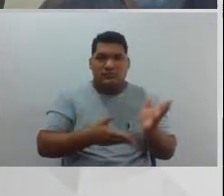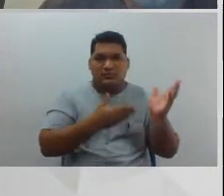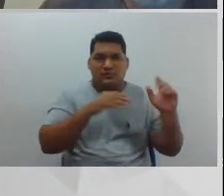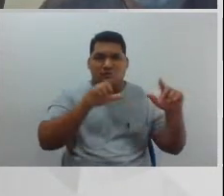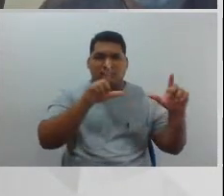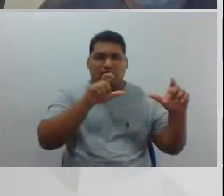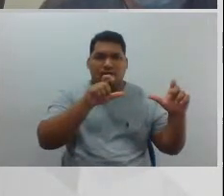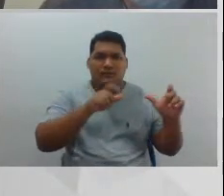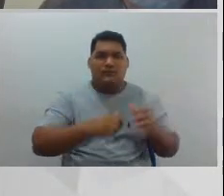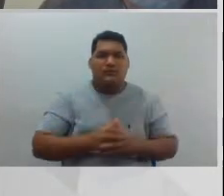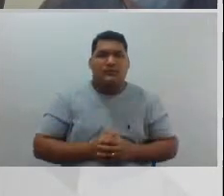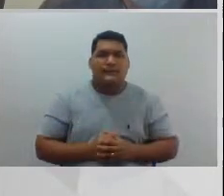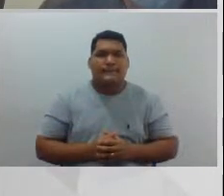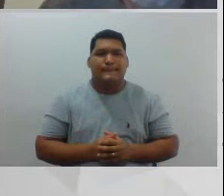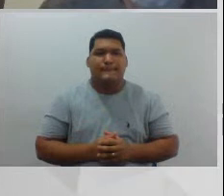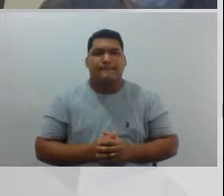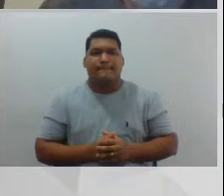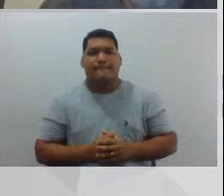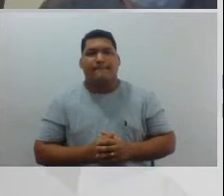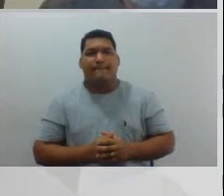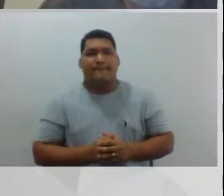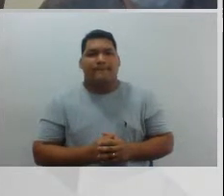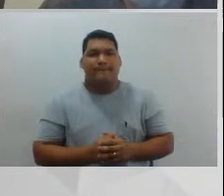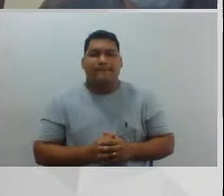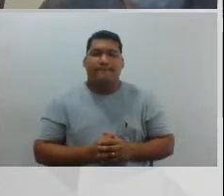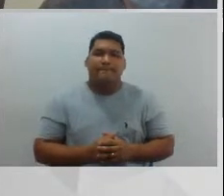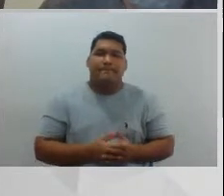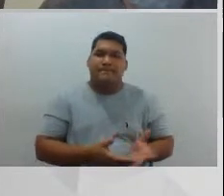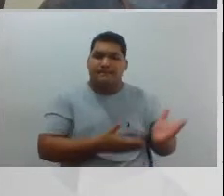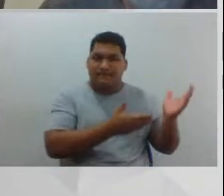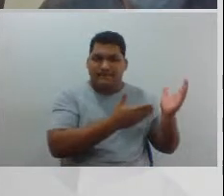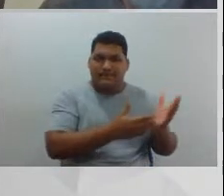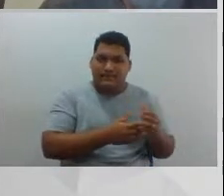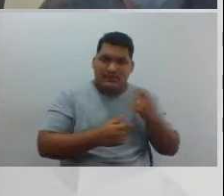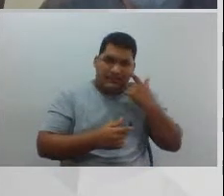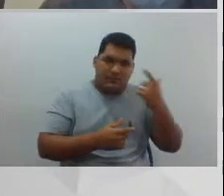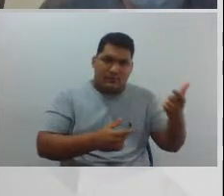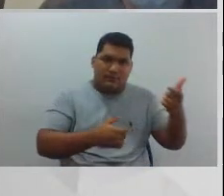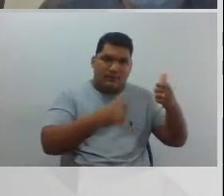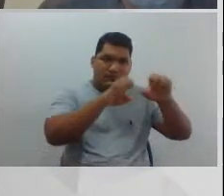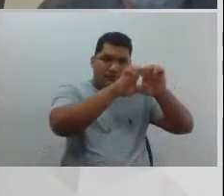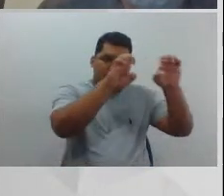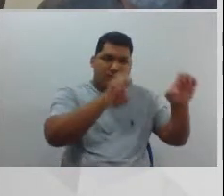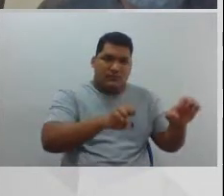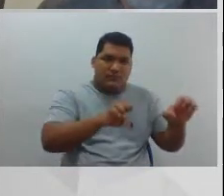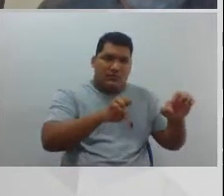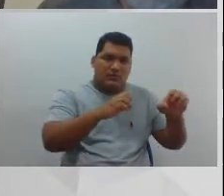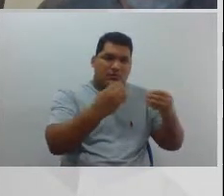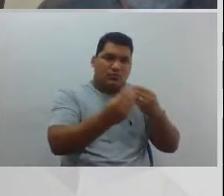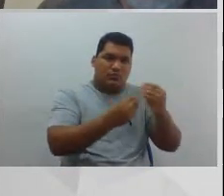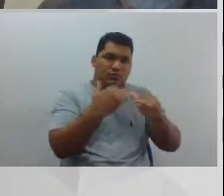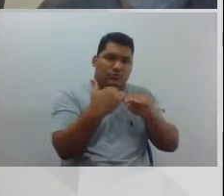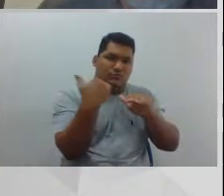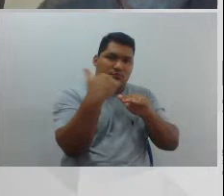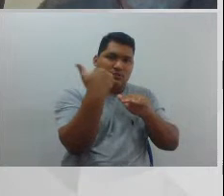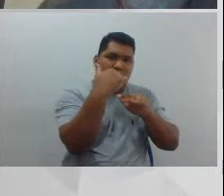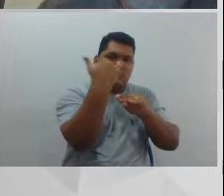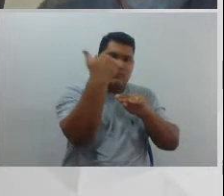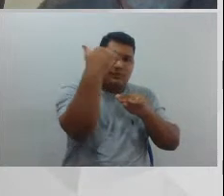ligados uns com os outros. Aqui, estruturado na forma de camadas, né? Uma